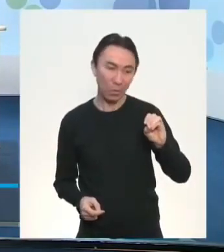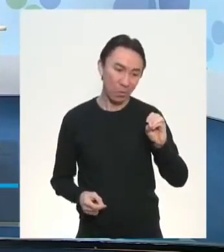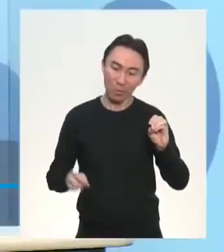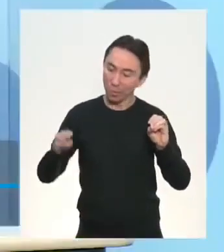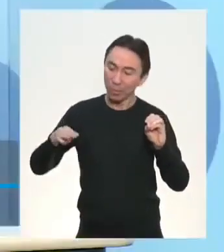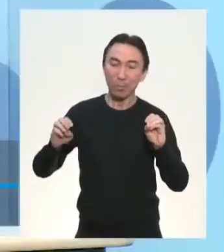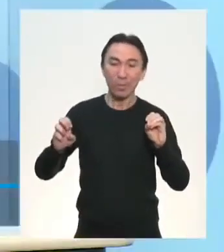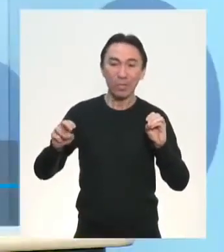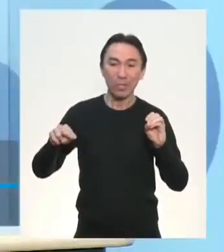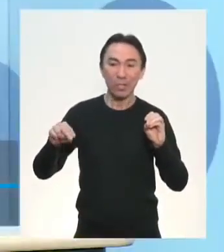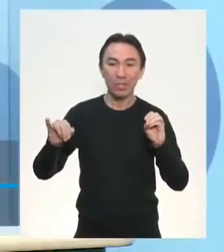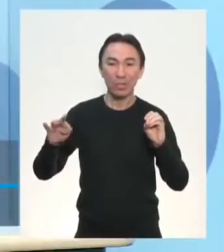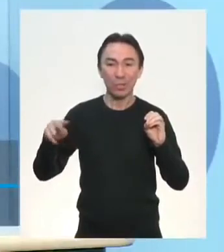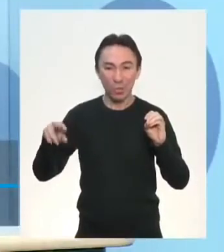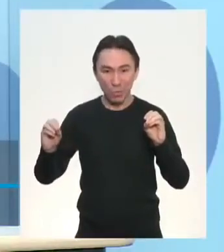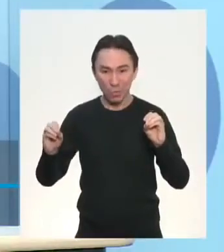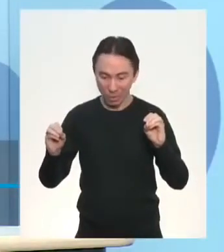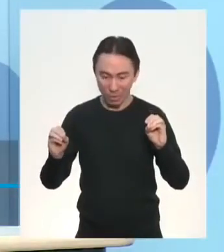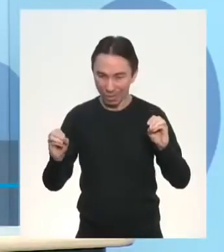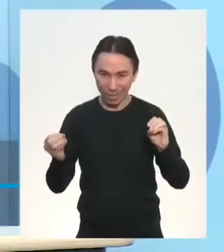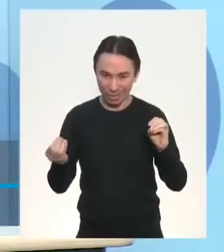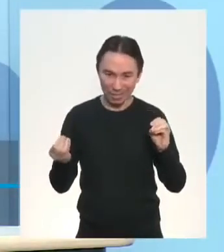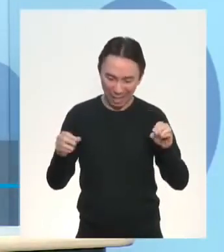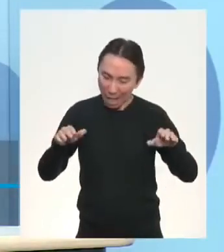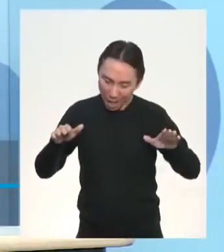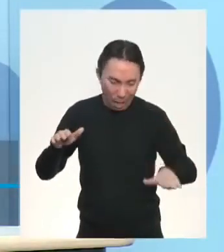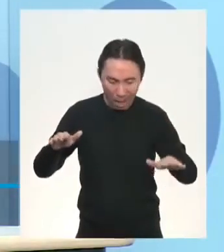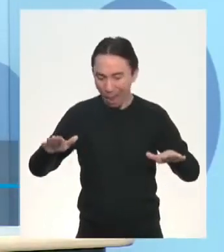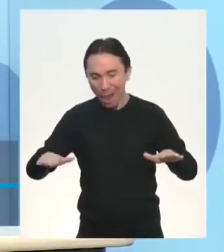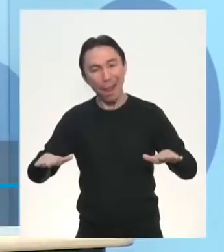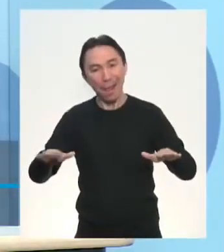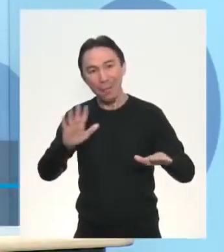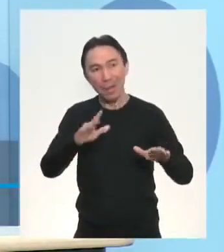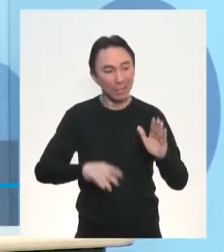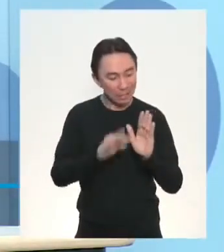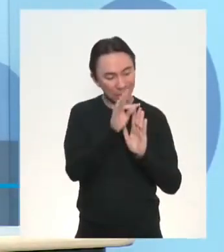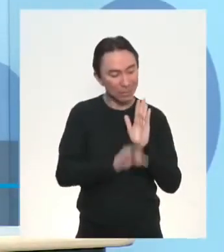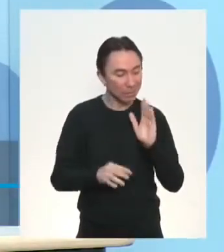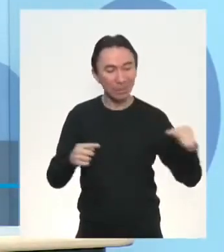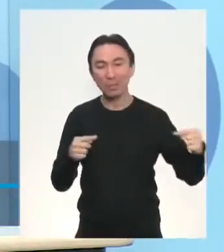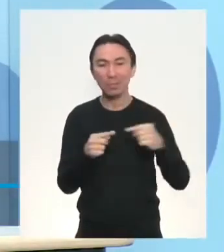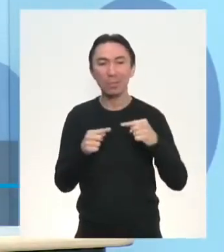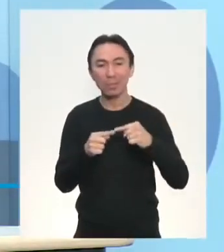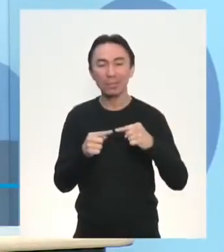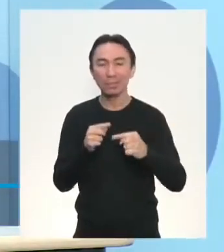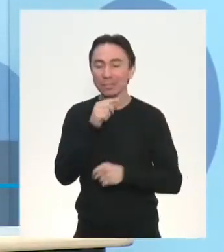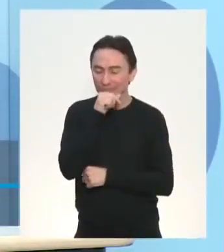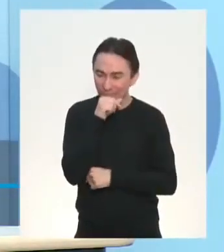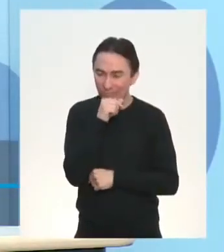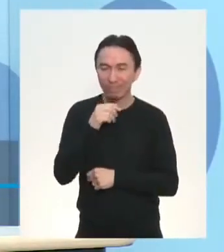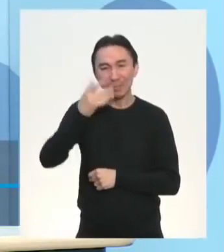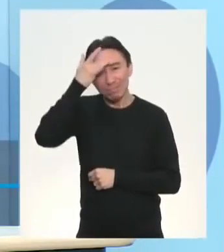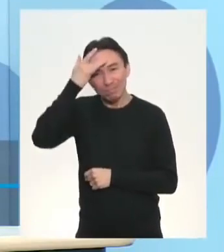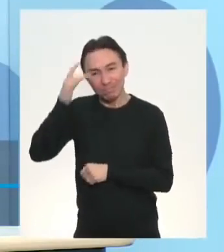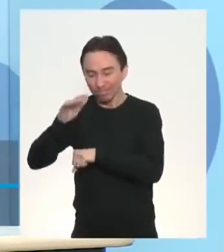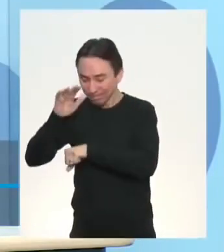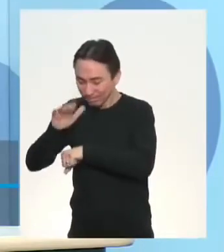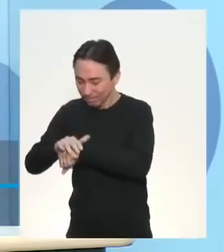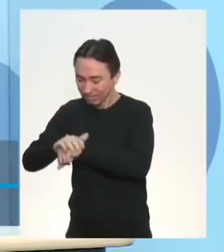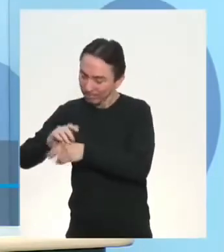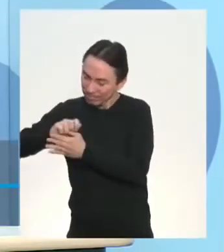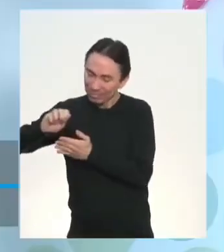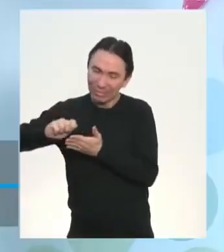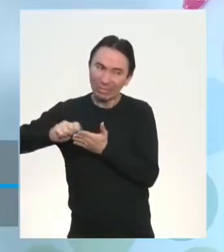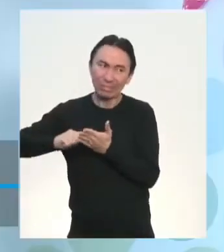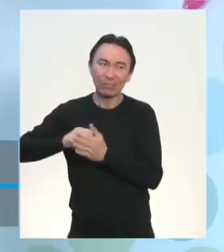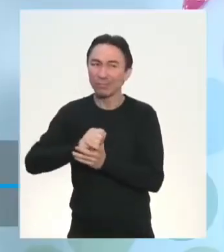Naquele texto, o que cabe melhor? Muito bem. Né? Uhum. Acho legal essa definição. Eu não lembro o autor, não lembro, mas Legal. achei bem interessante.